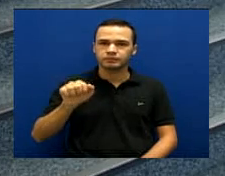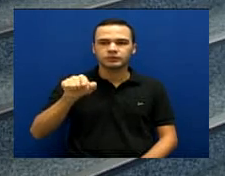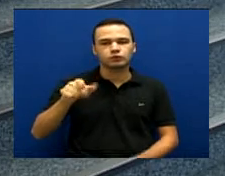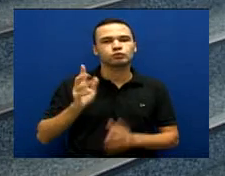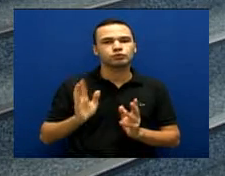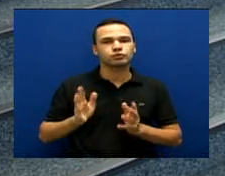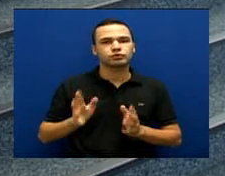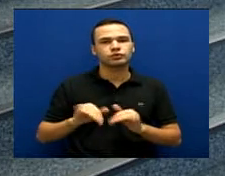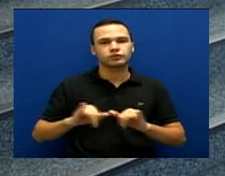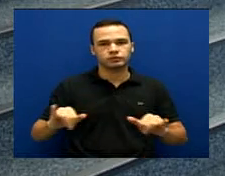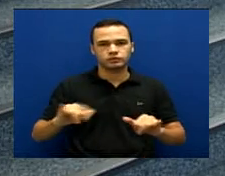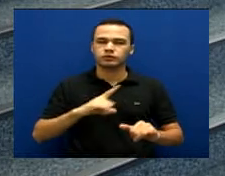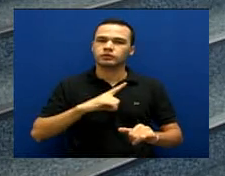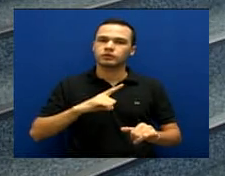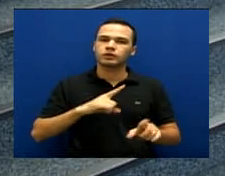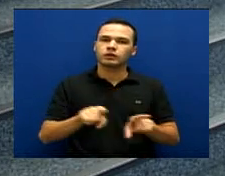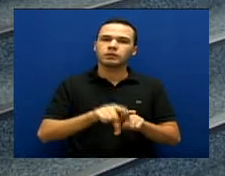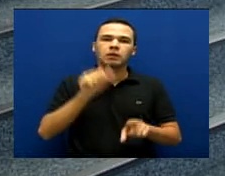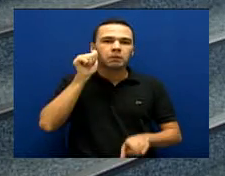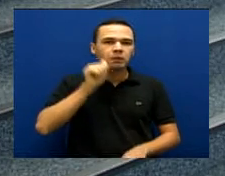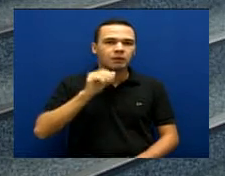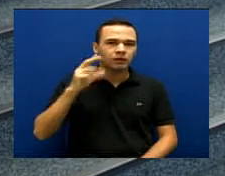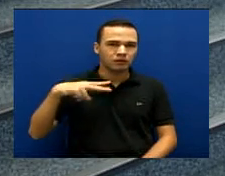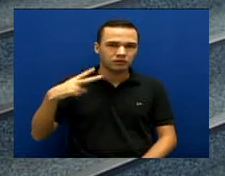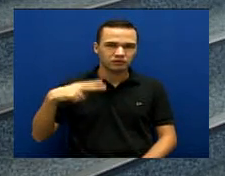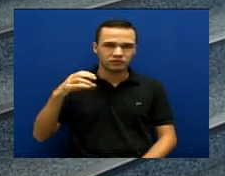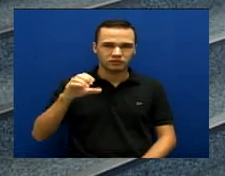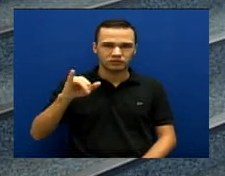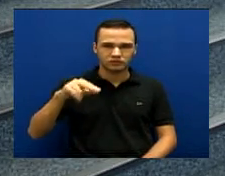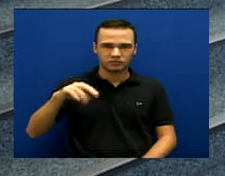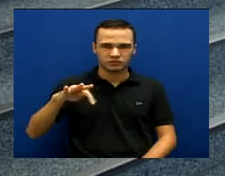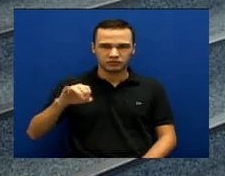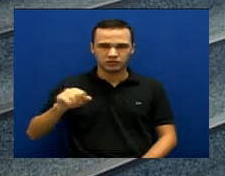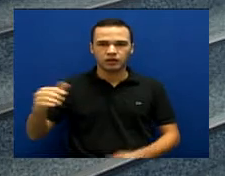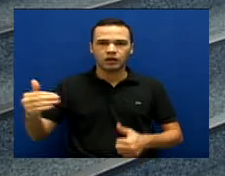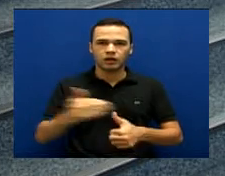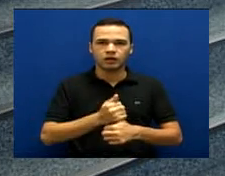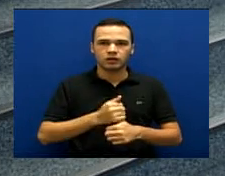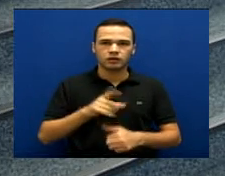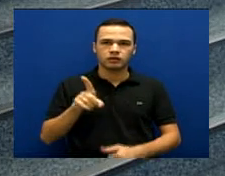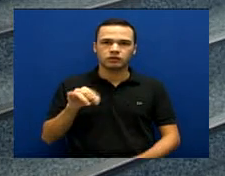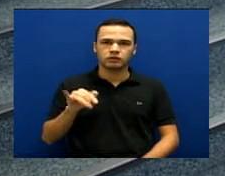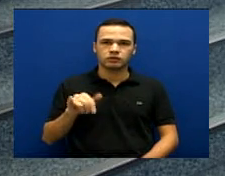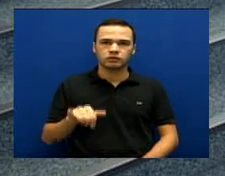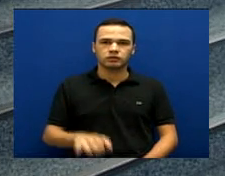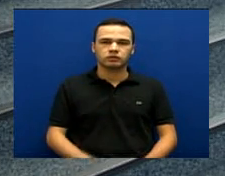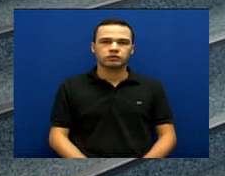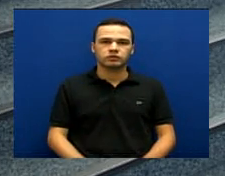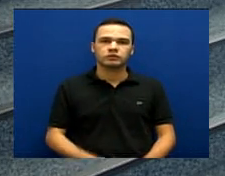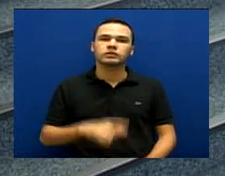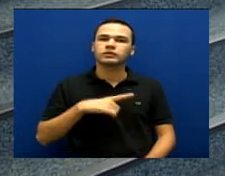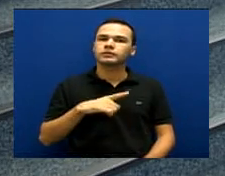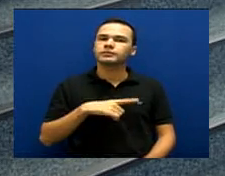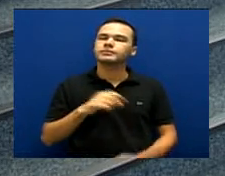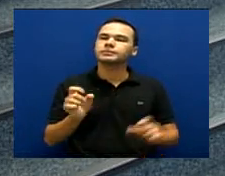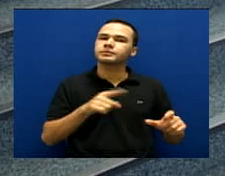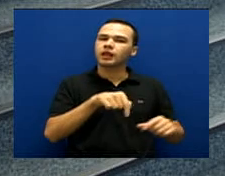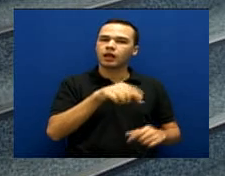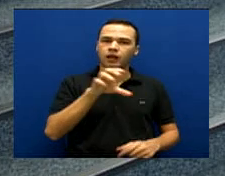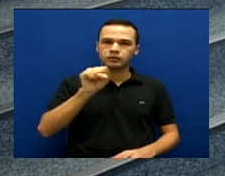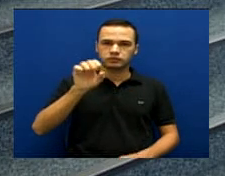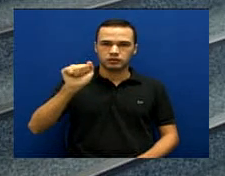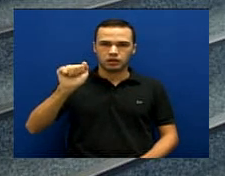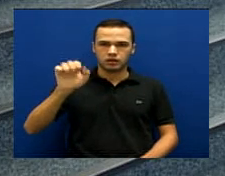começa e também da cíntia está representando o vereador fernando dini por favor falem e temos resultados saem